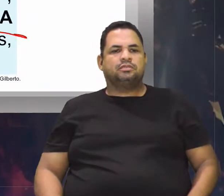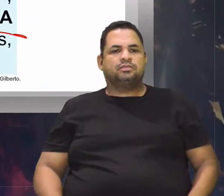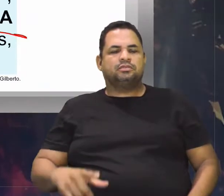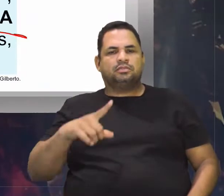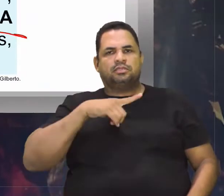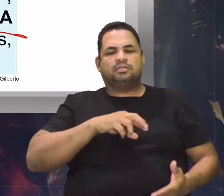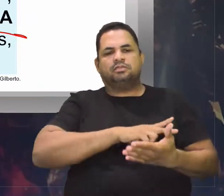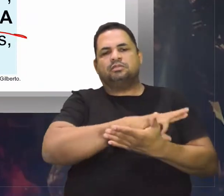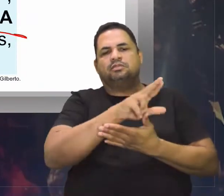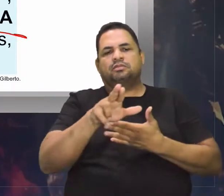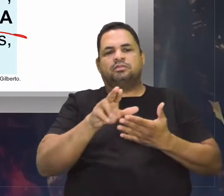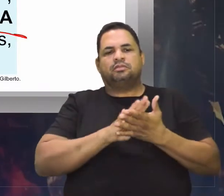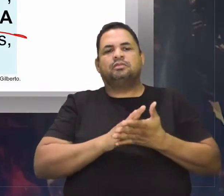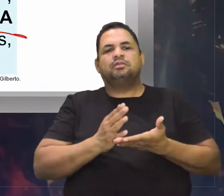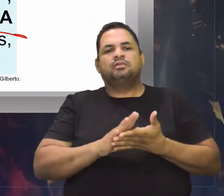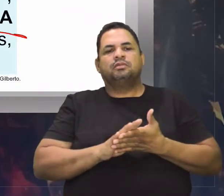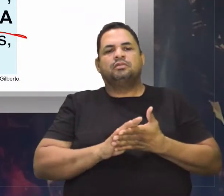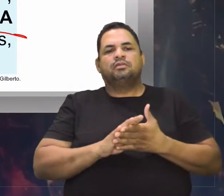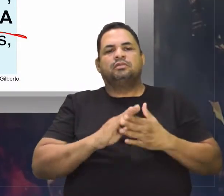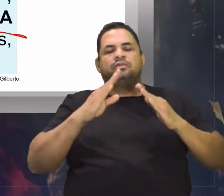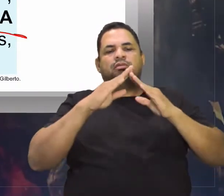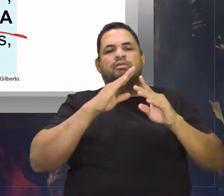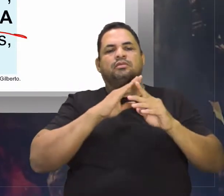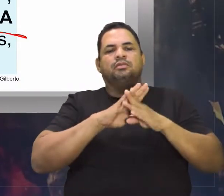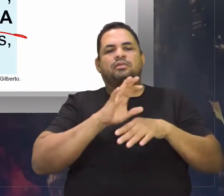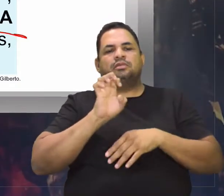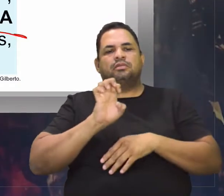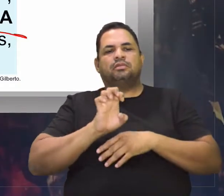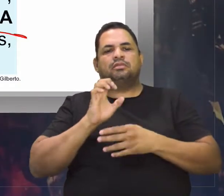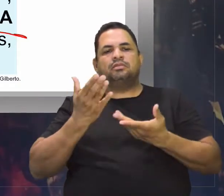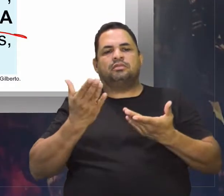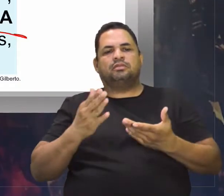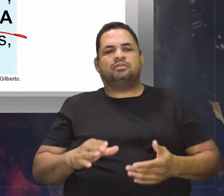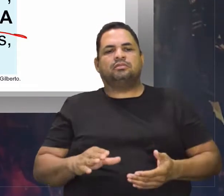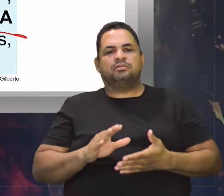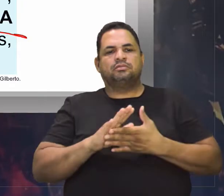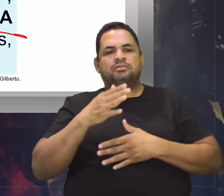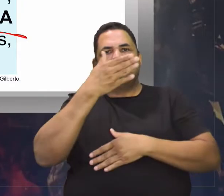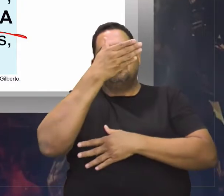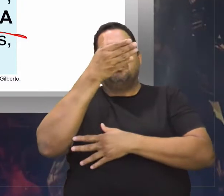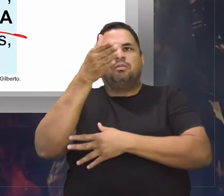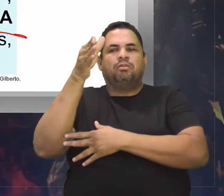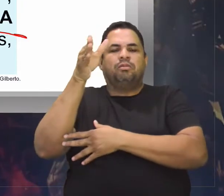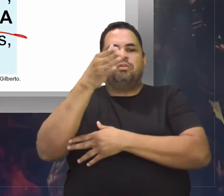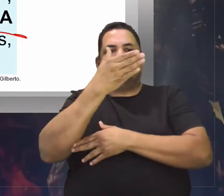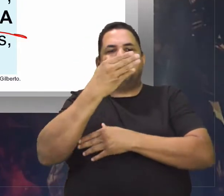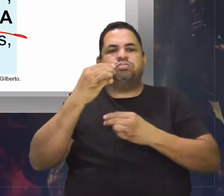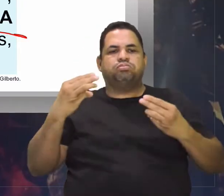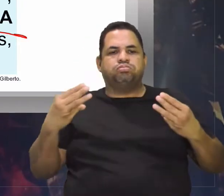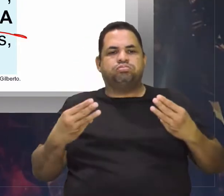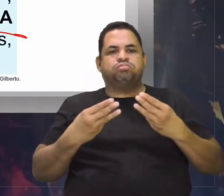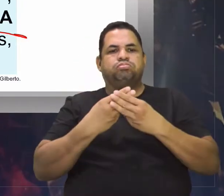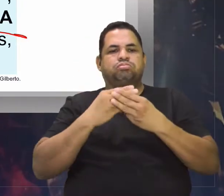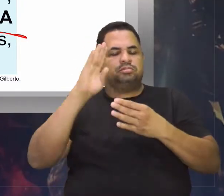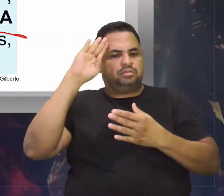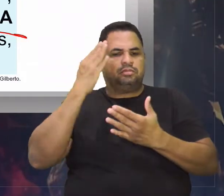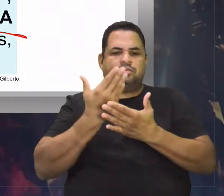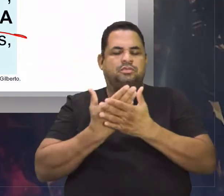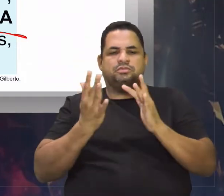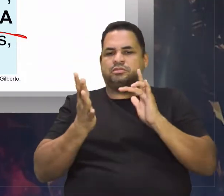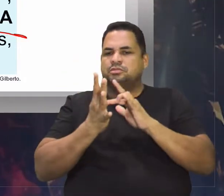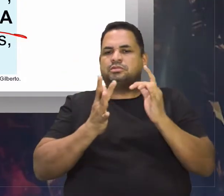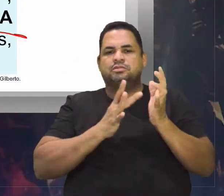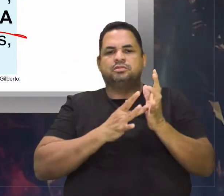igrejas evangélicas estão com a bandeira judaica em seus templos, mas os judeus eles não acreditam em Jesus